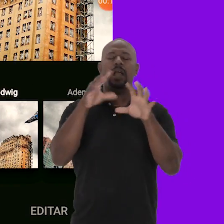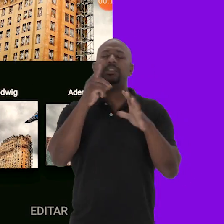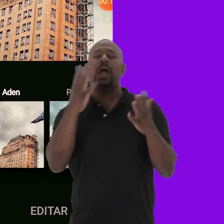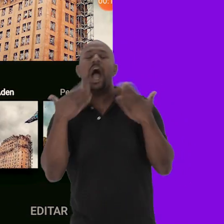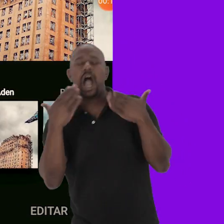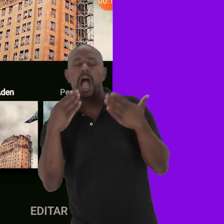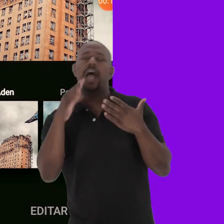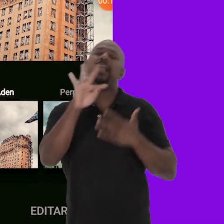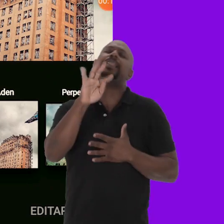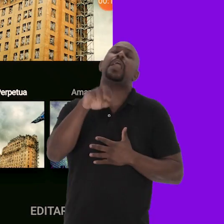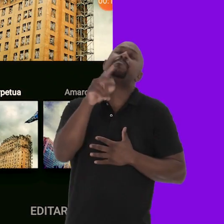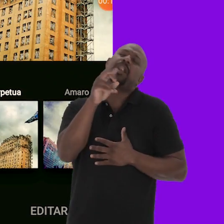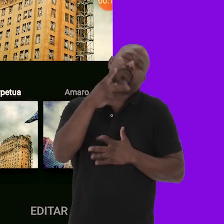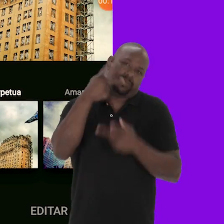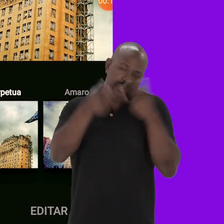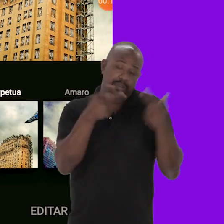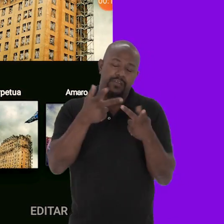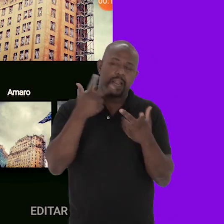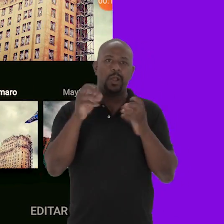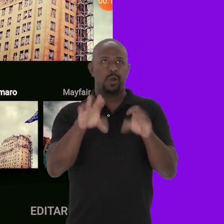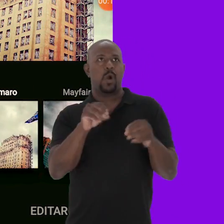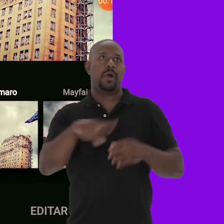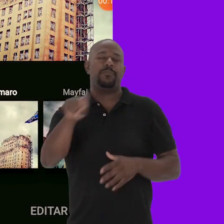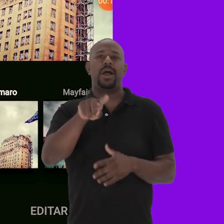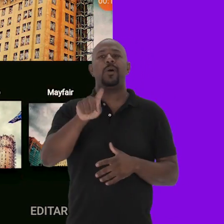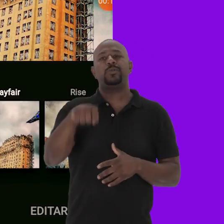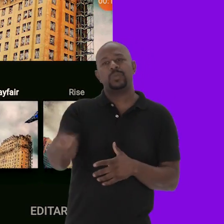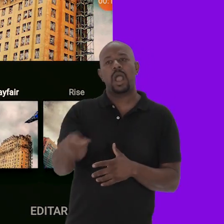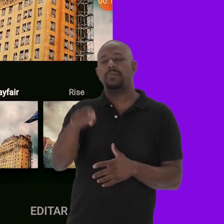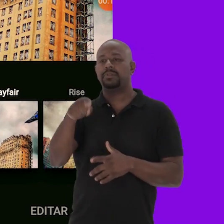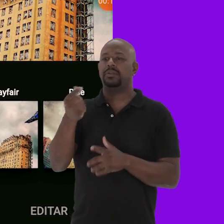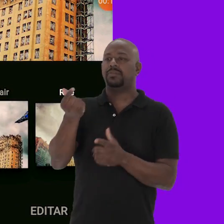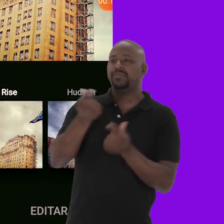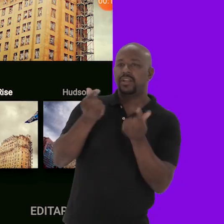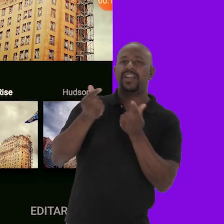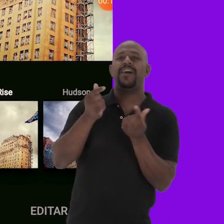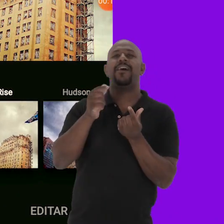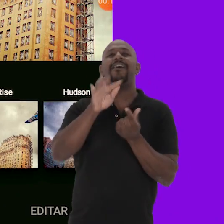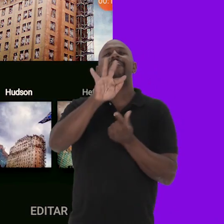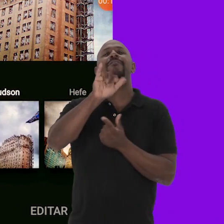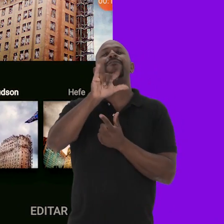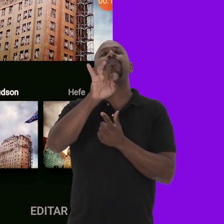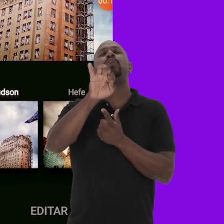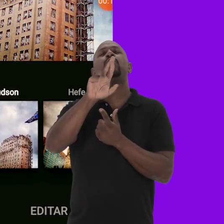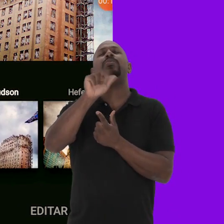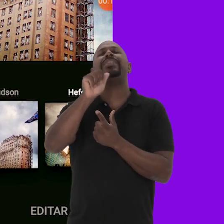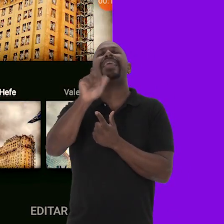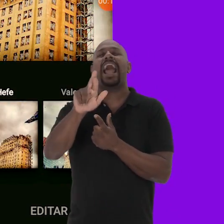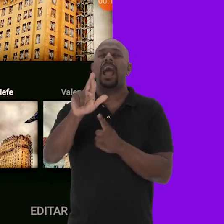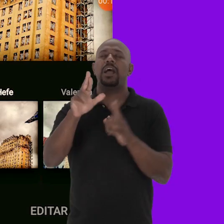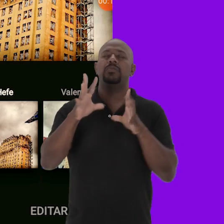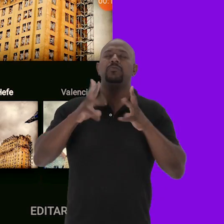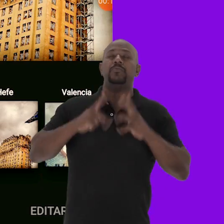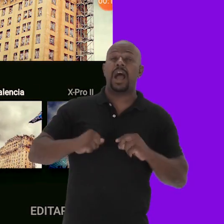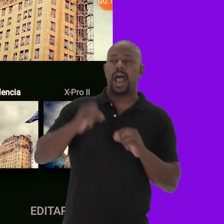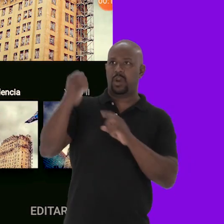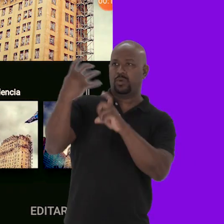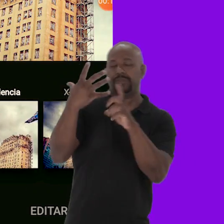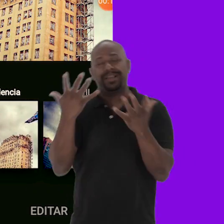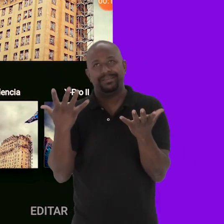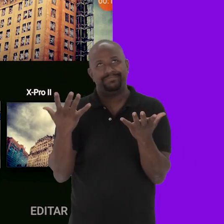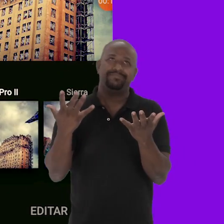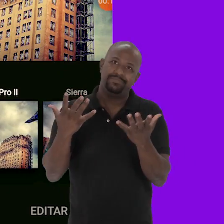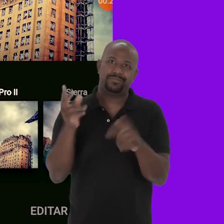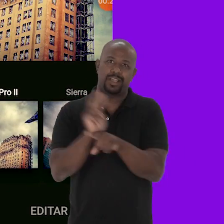diz, da nossa fotografia, através de, como o nome da ferramenta sugere, uma filtragem dessa luz. Na segunda tela, teste dizer,